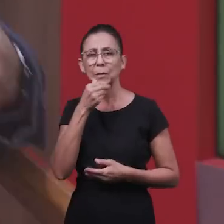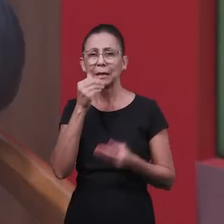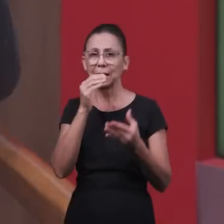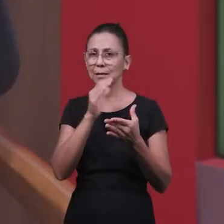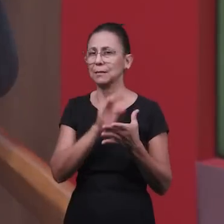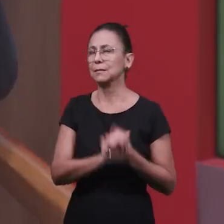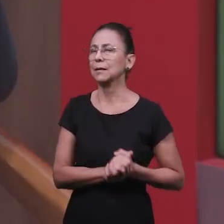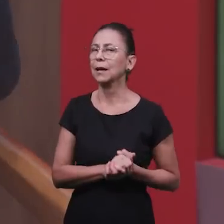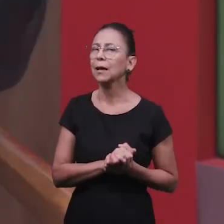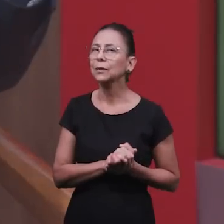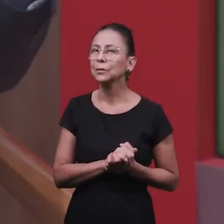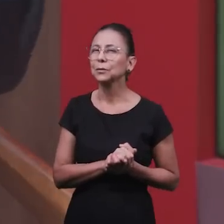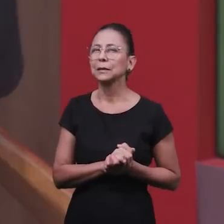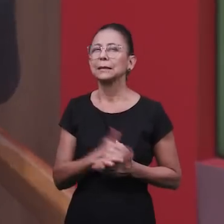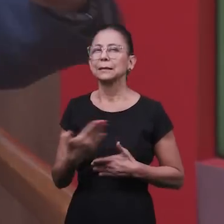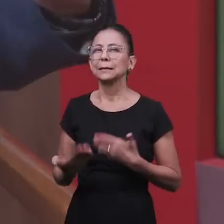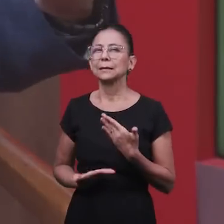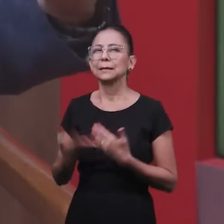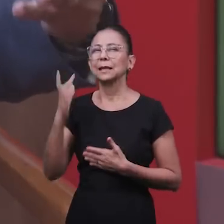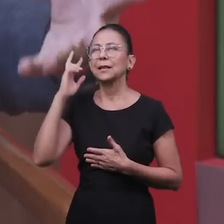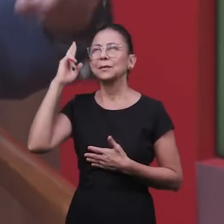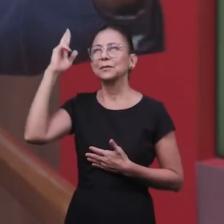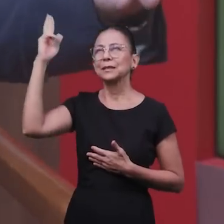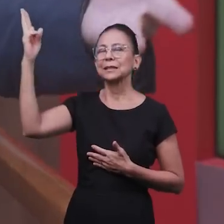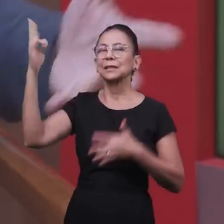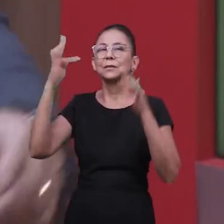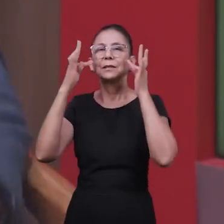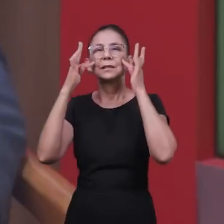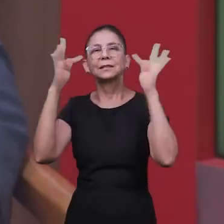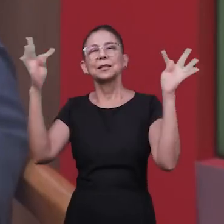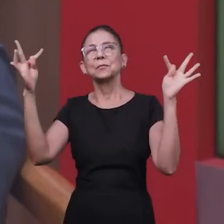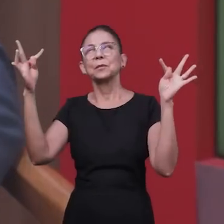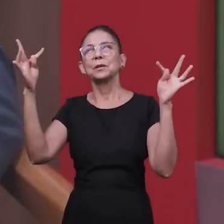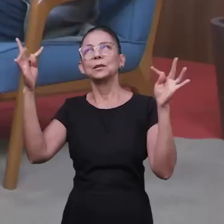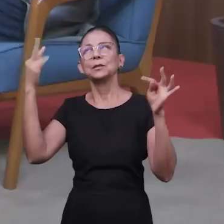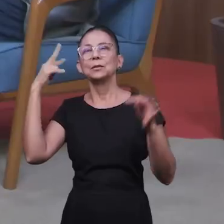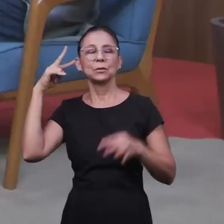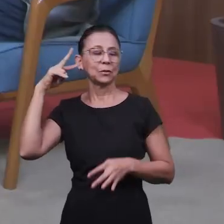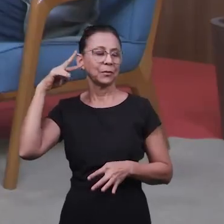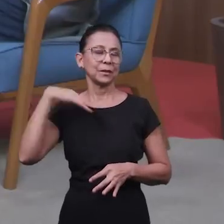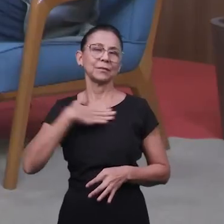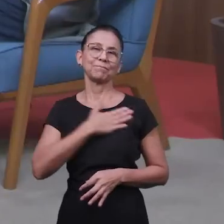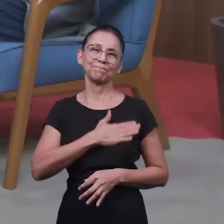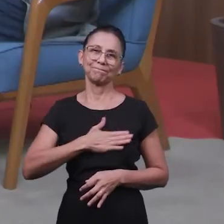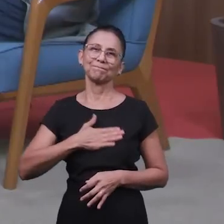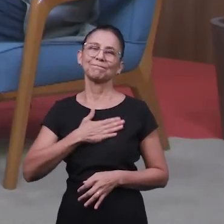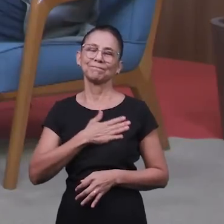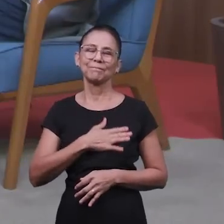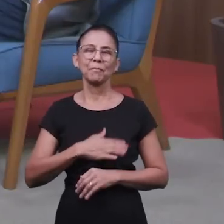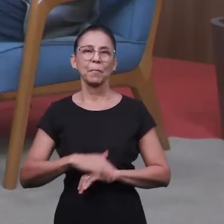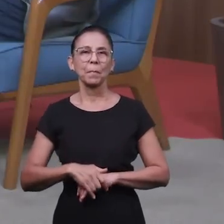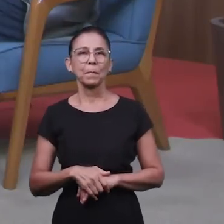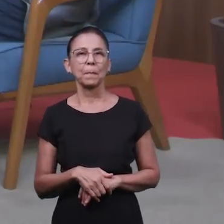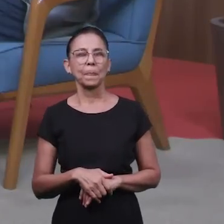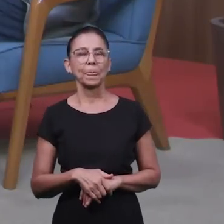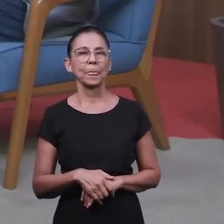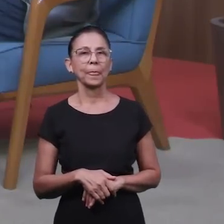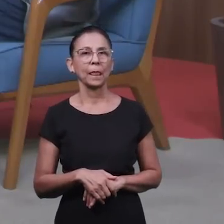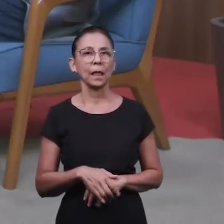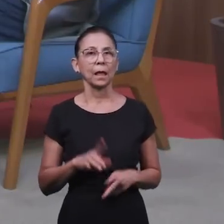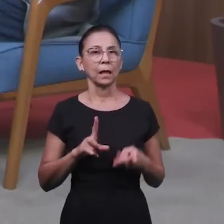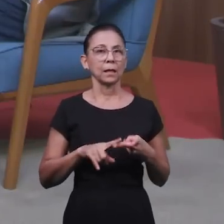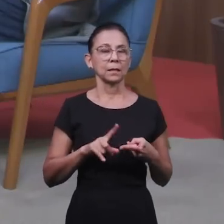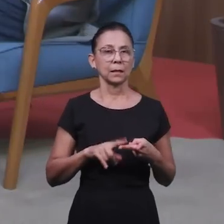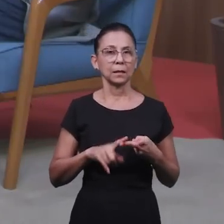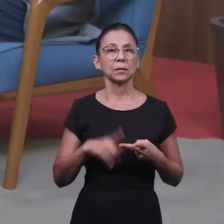do Senhor, a face dele, o testemunho dele, é agradável ao Senhor. É agradável ao Senhor. Um segundo aspecto que também